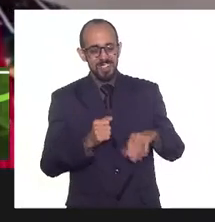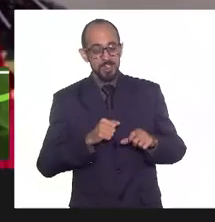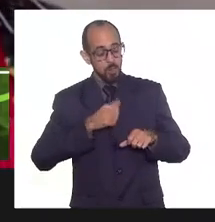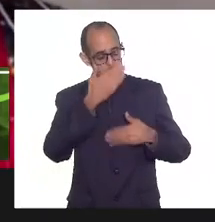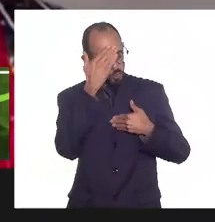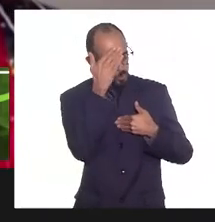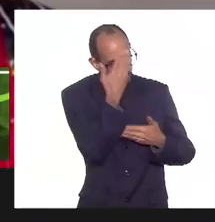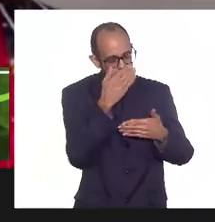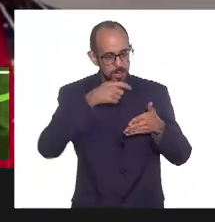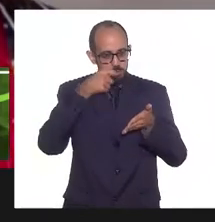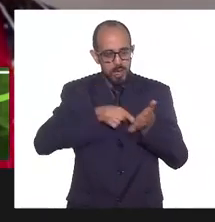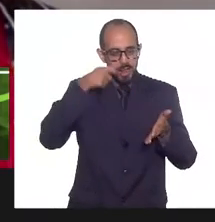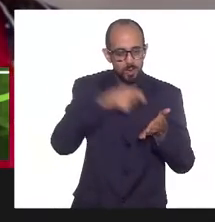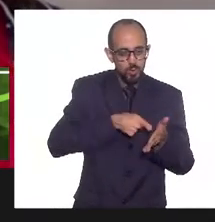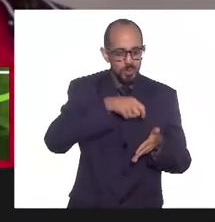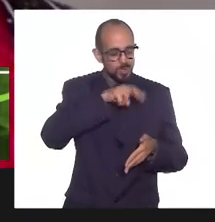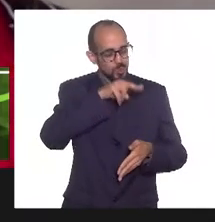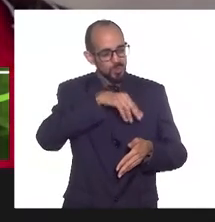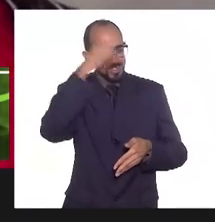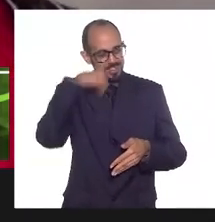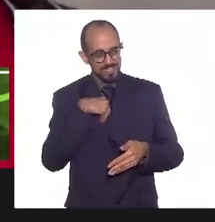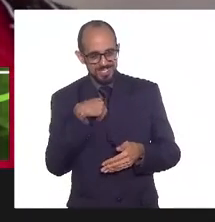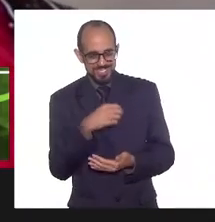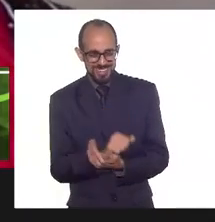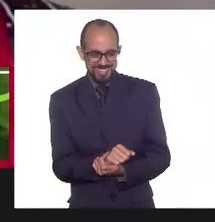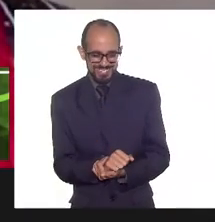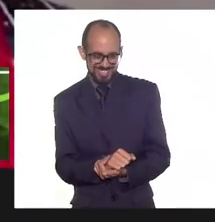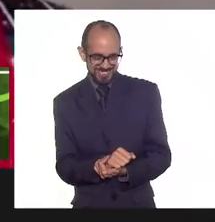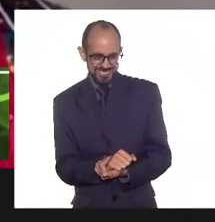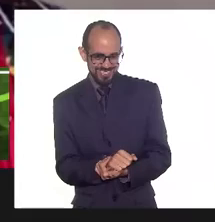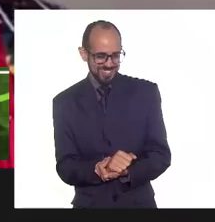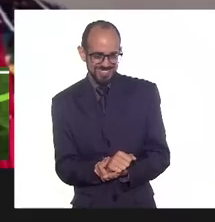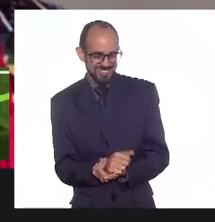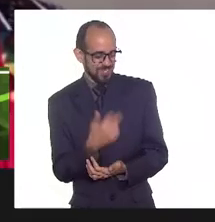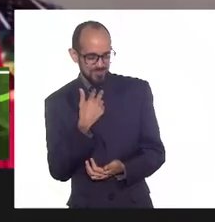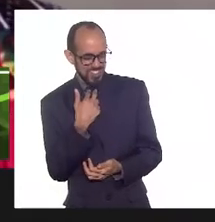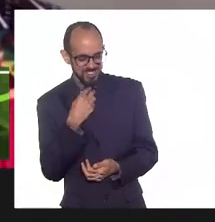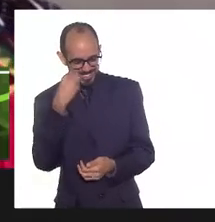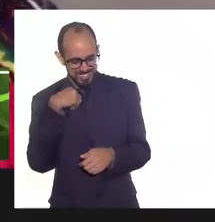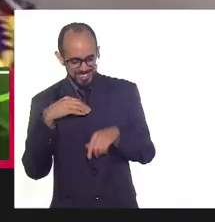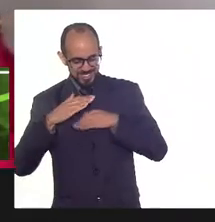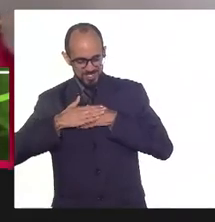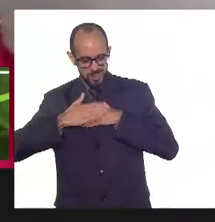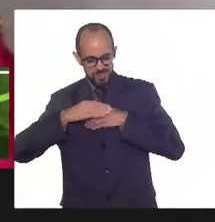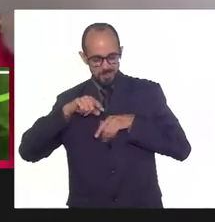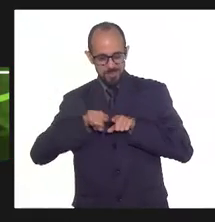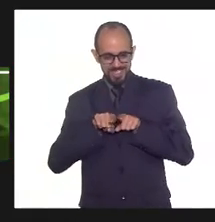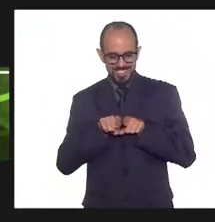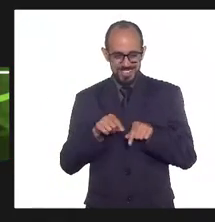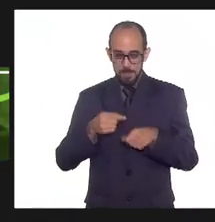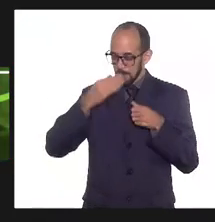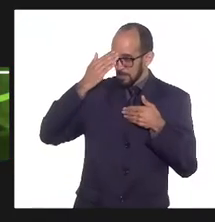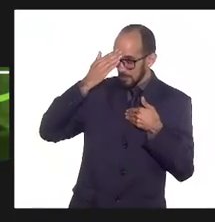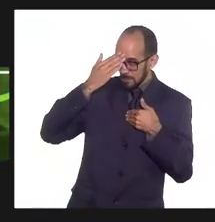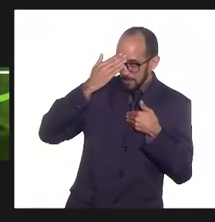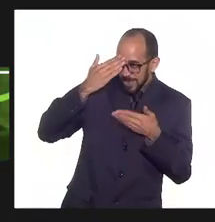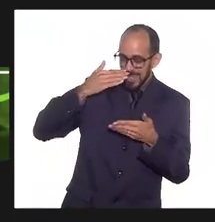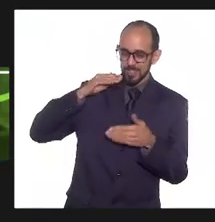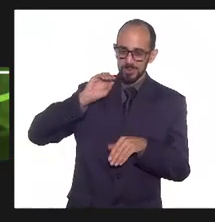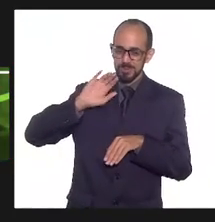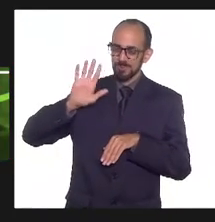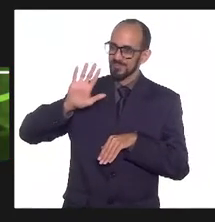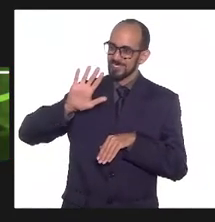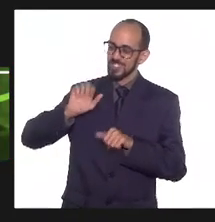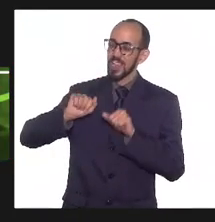a luta e por não ter desistido da luta isso me faz ter certeza que eu não posso desistir também beleza eu beijo pode